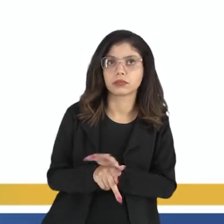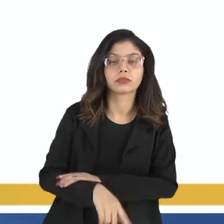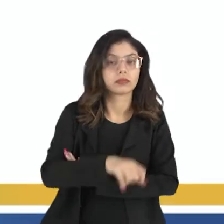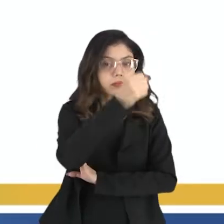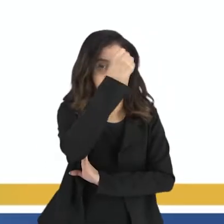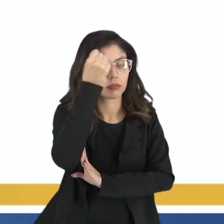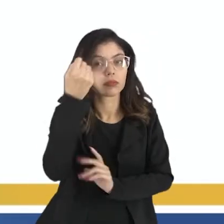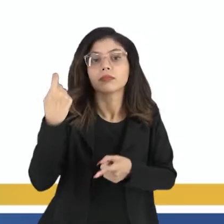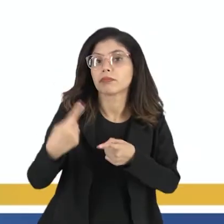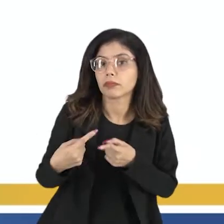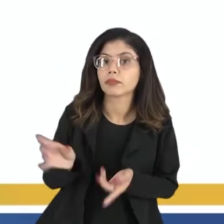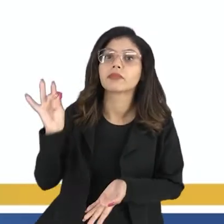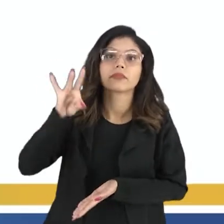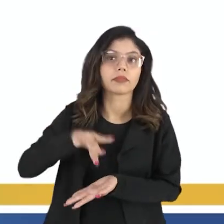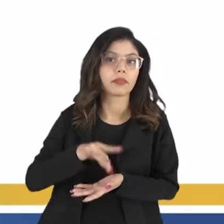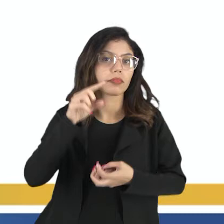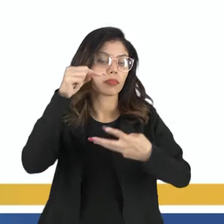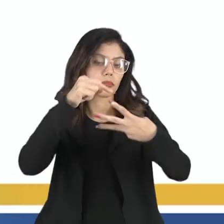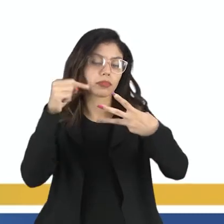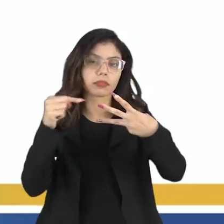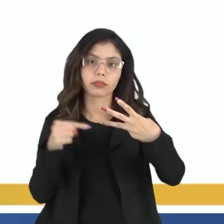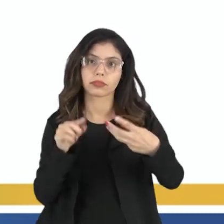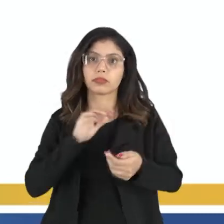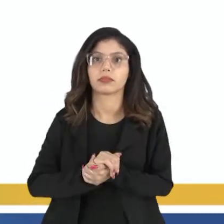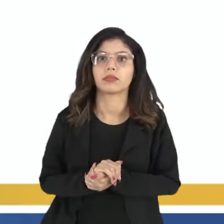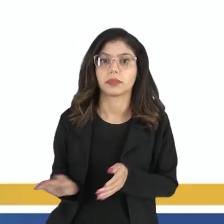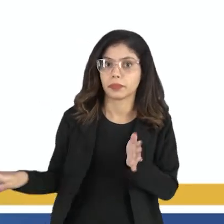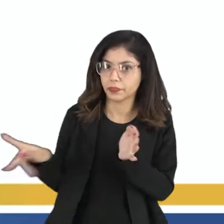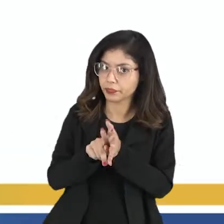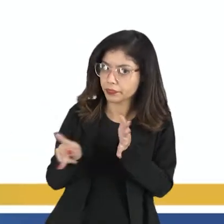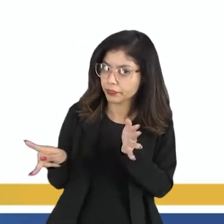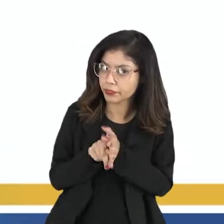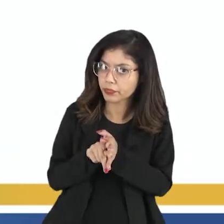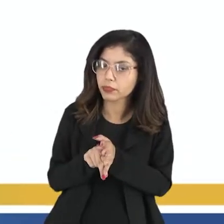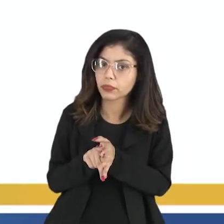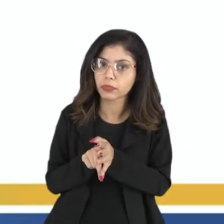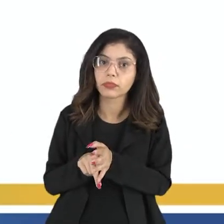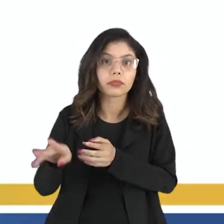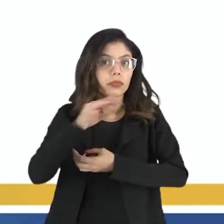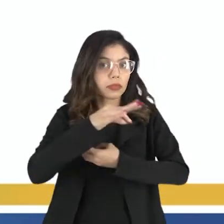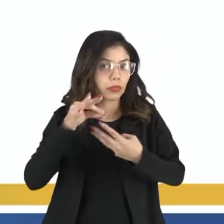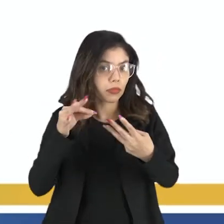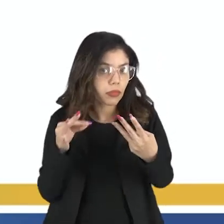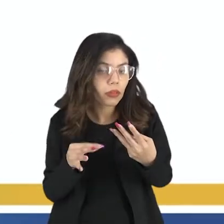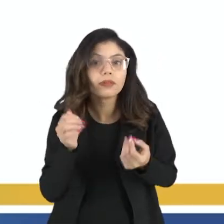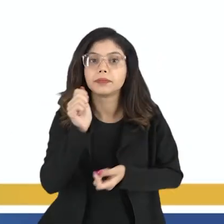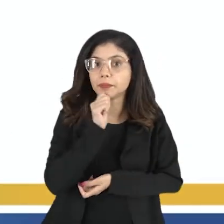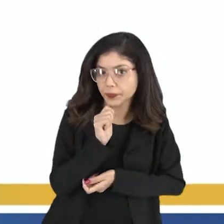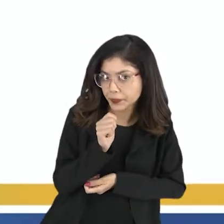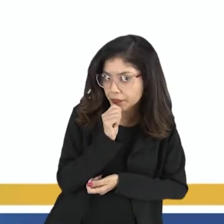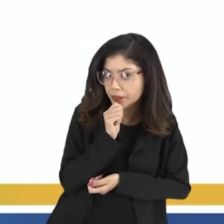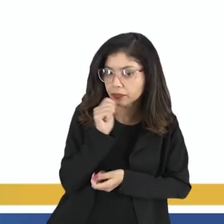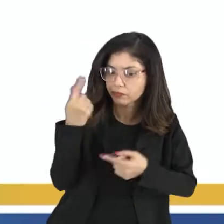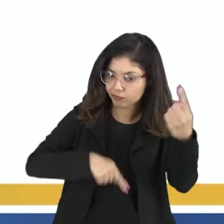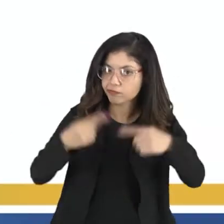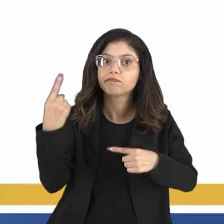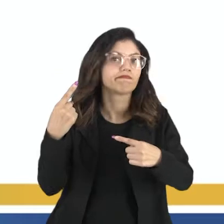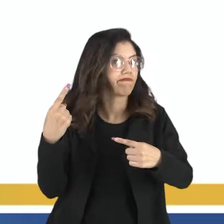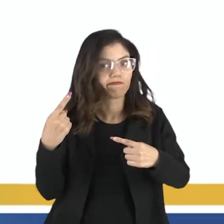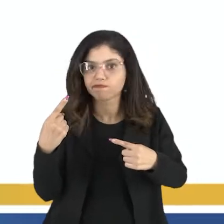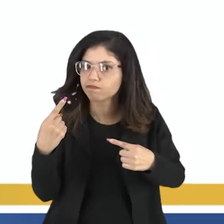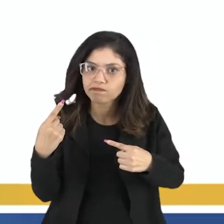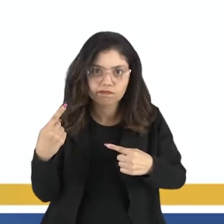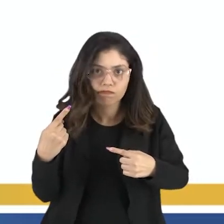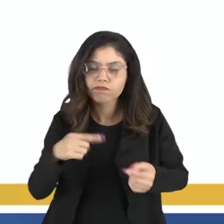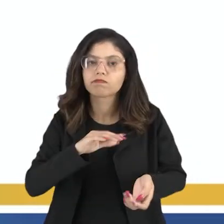sociologia? Porque são realmente três teorias clássicas, são três teorias ainda não superadas.